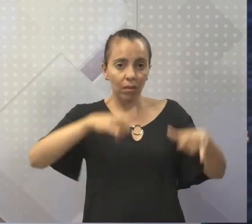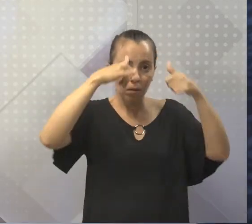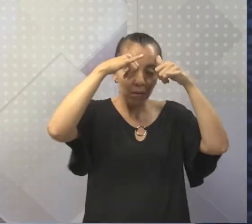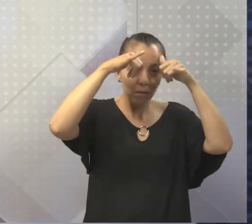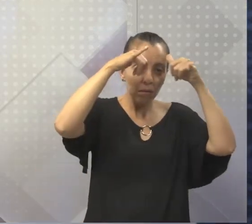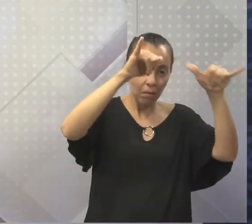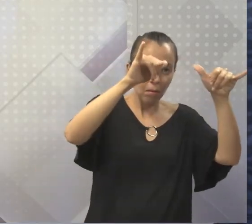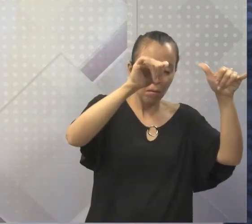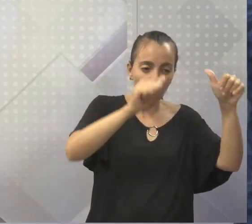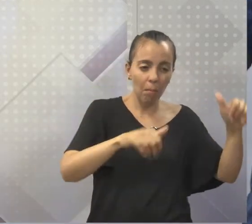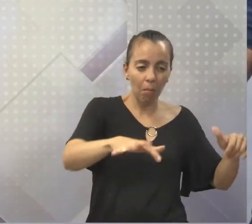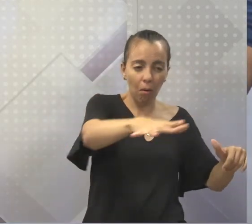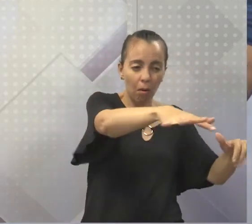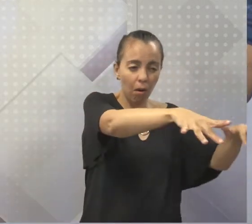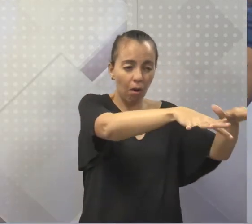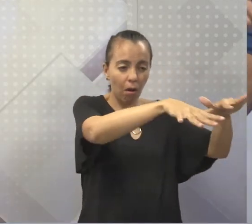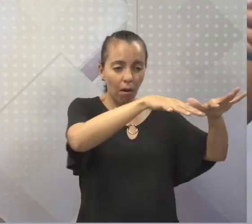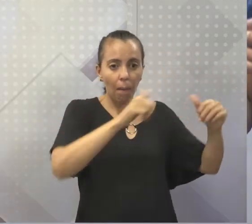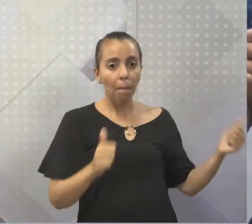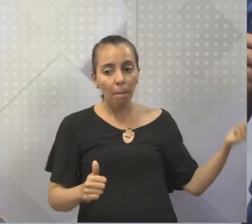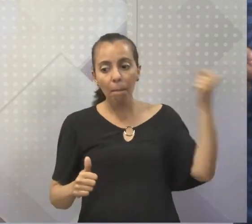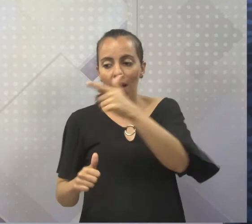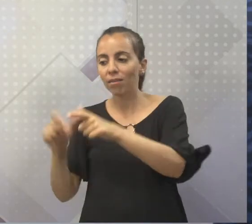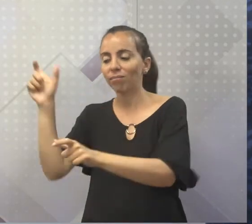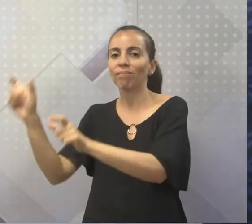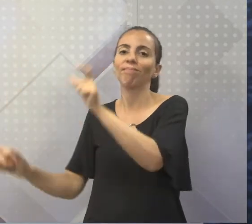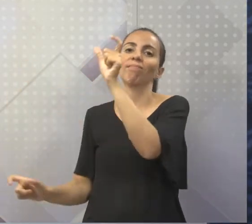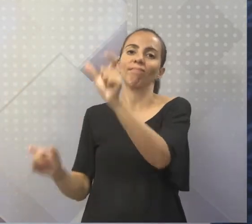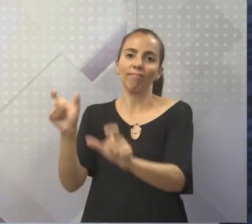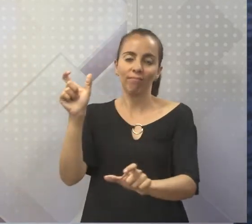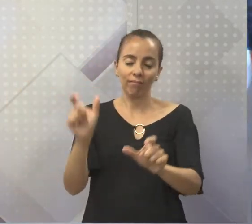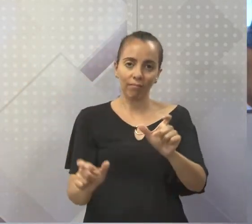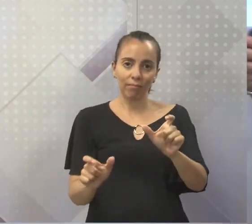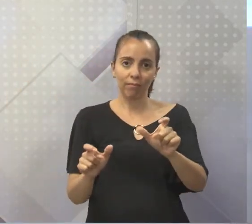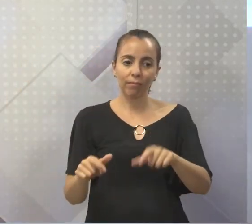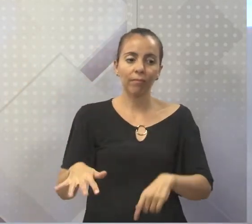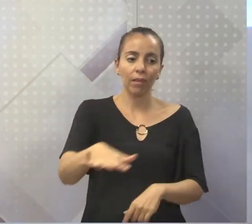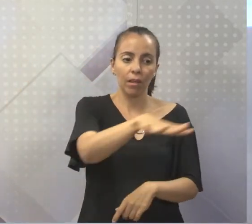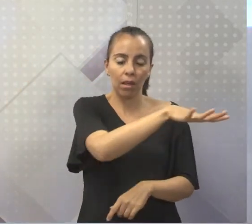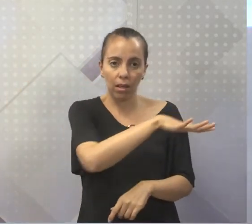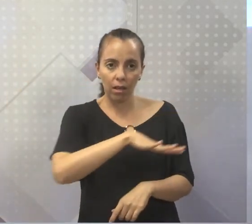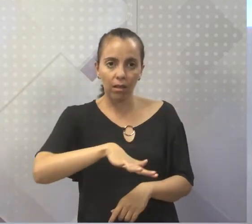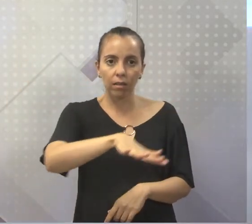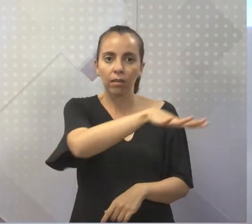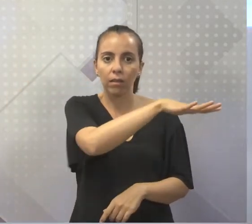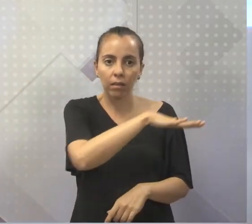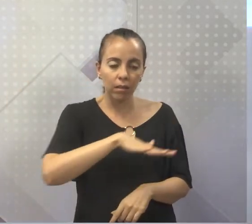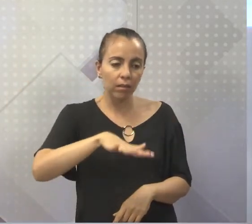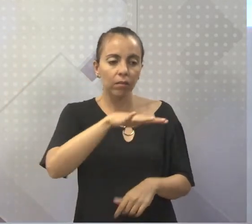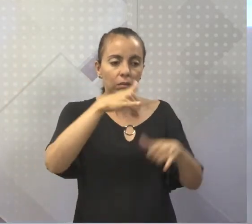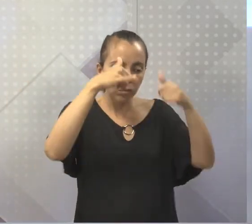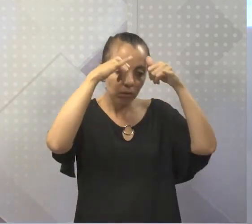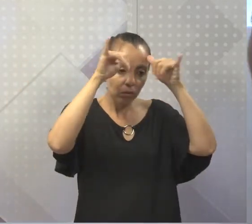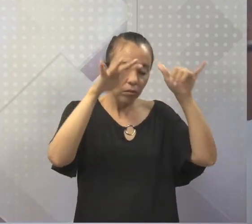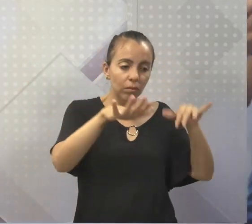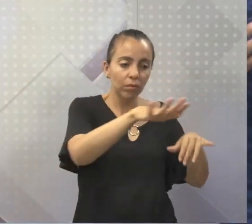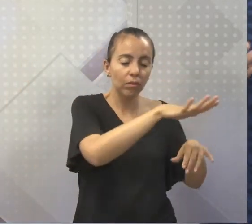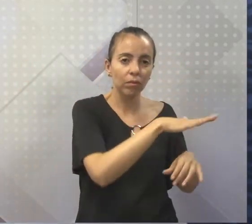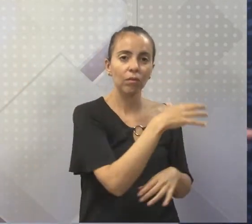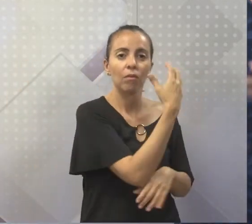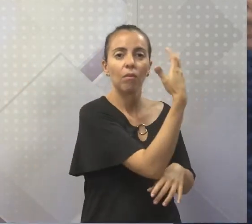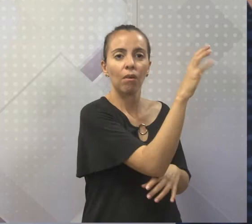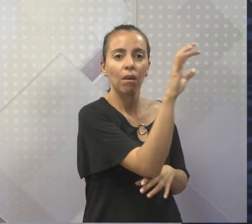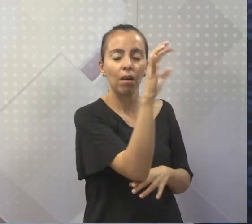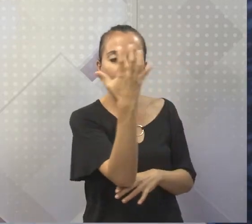que a gente e aquelas áreas do Cerrado que ela tem uma vegetação típica ela tá